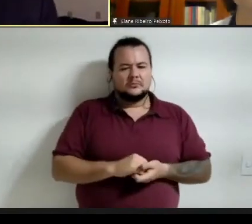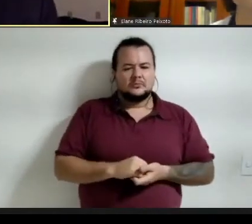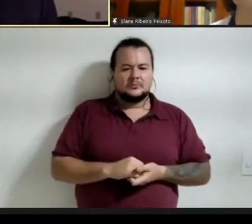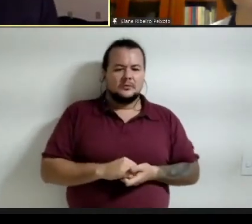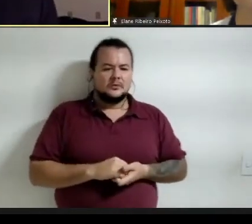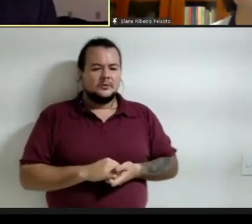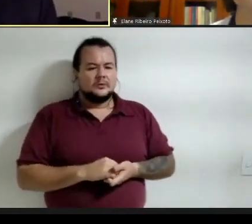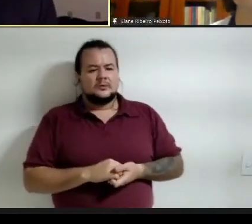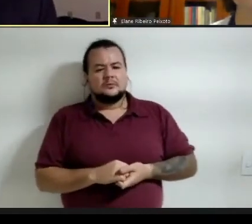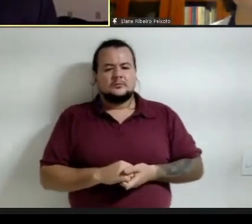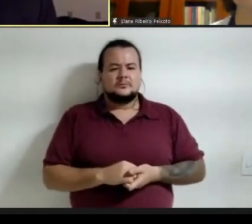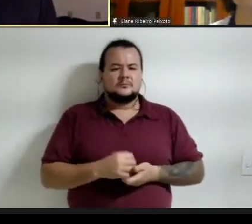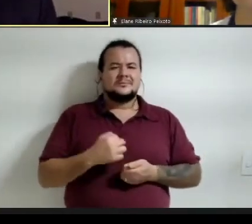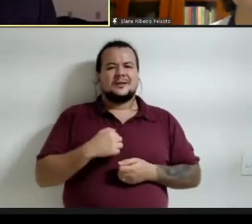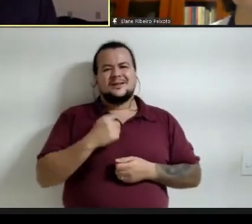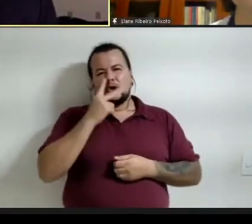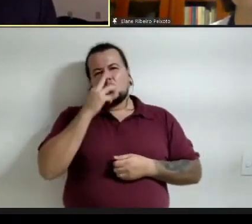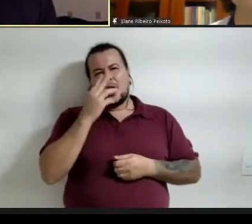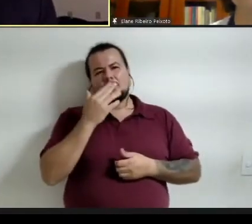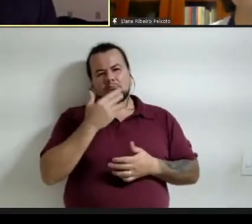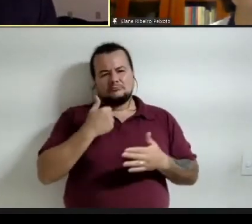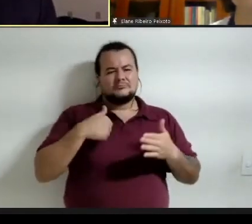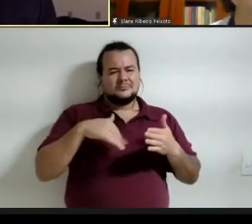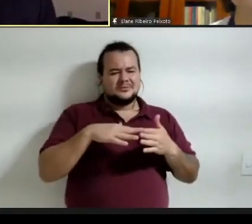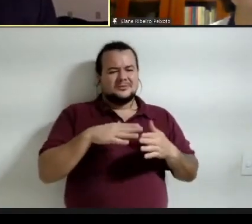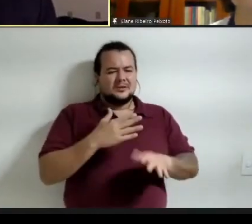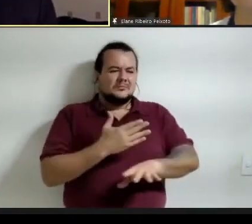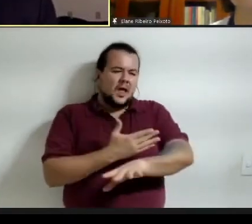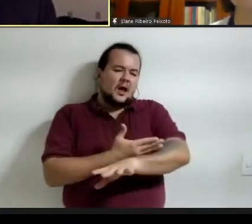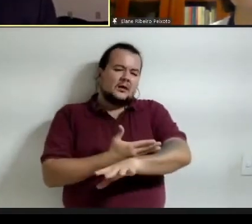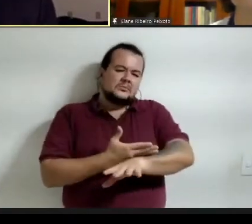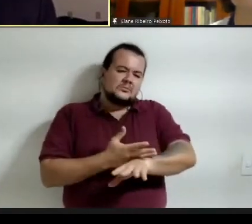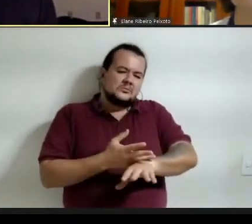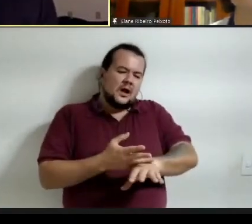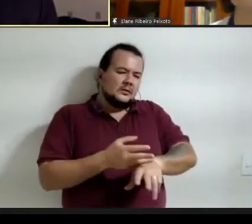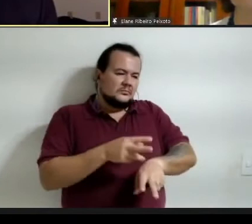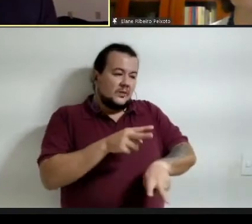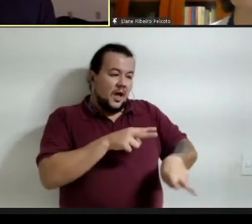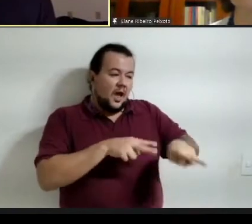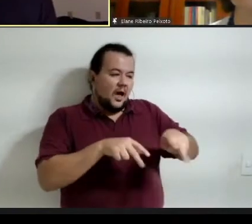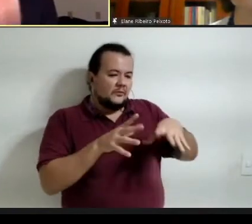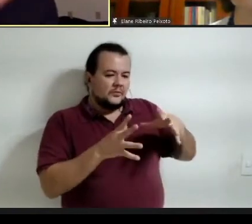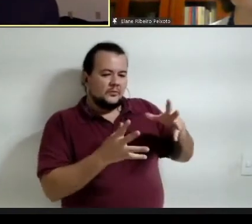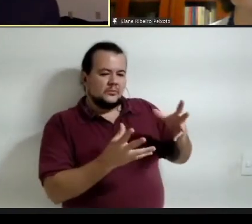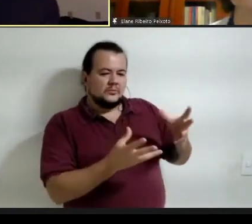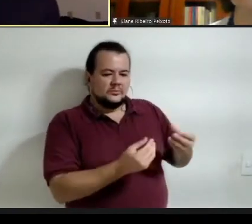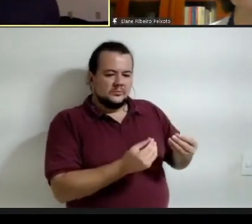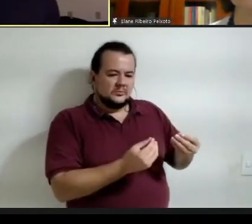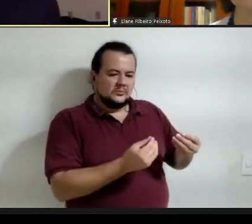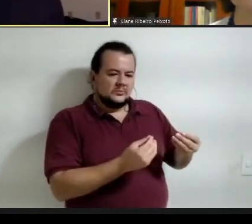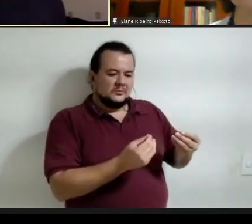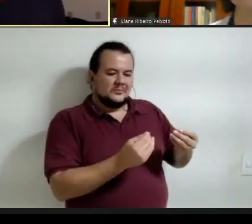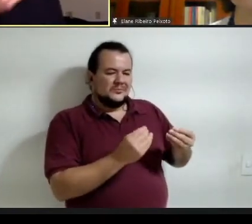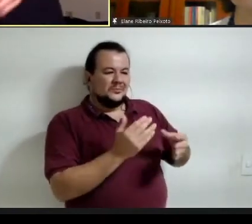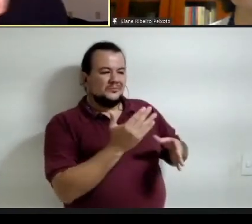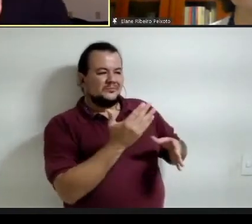está acostumado a ver o mundo através de um prisma que é muito condicionado